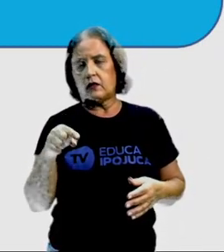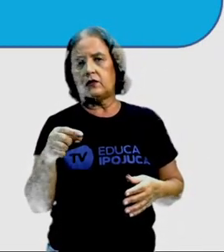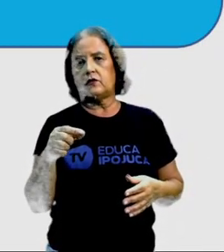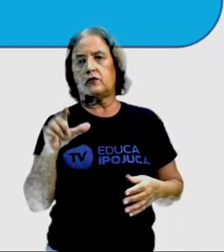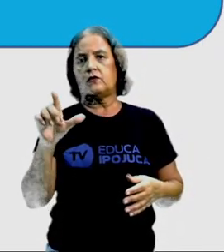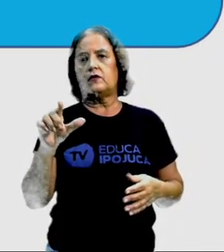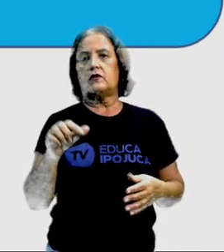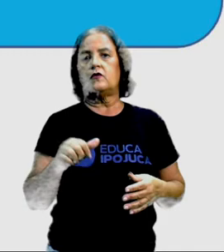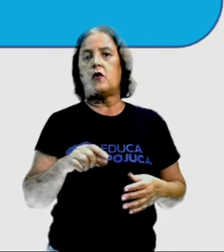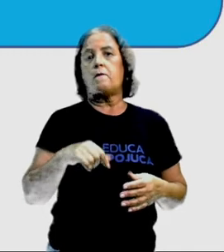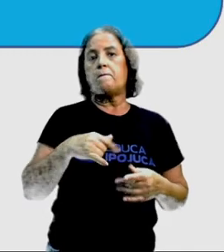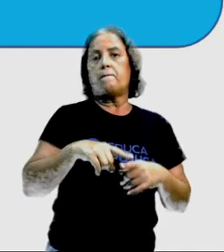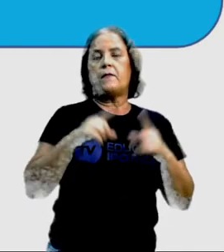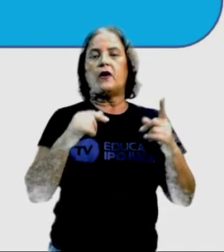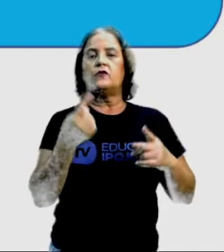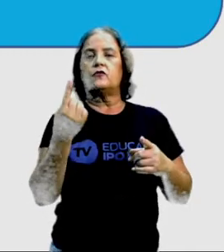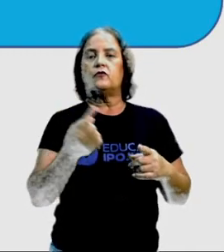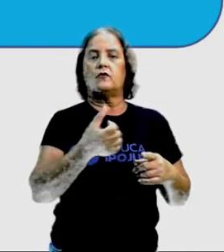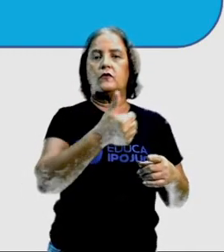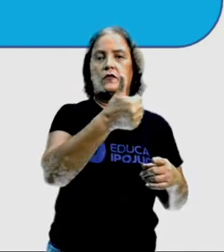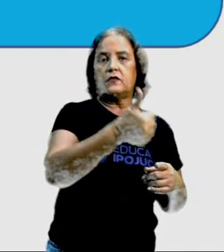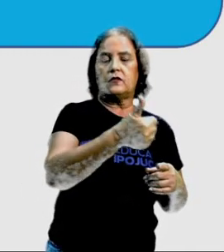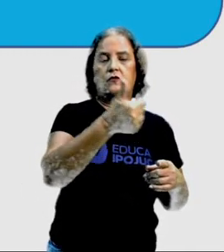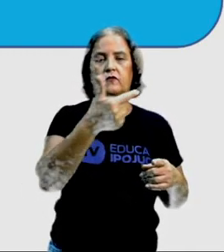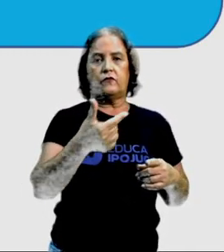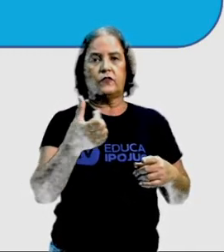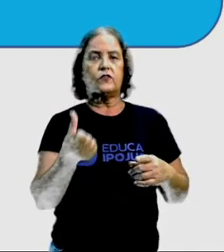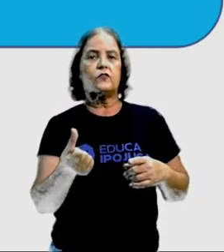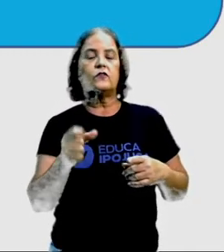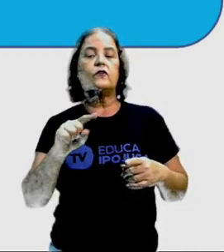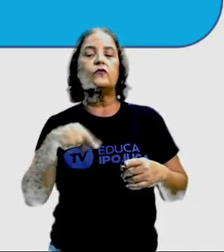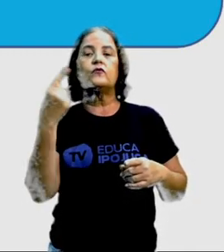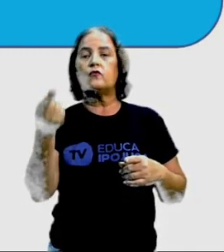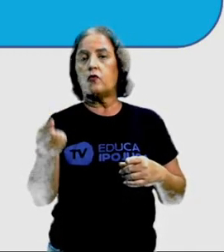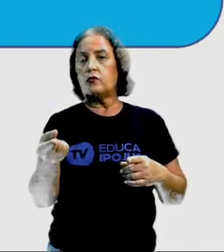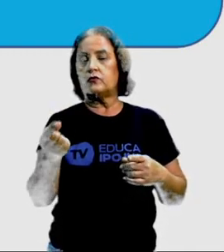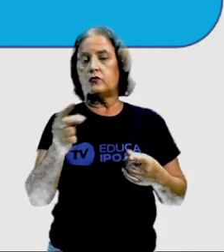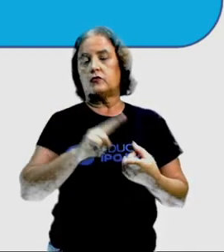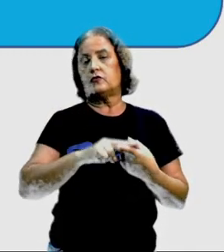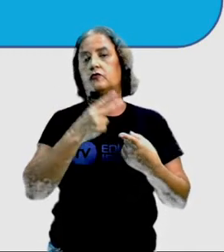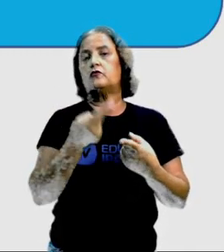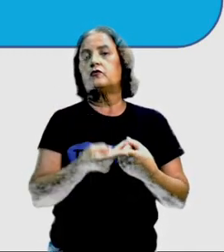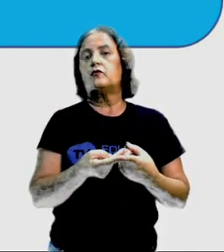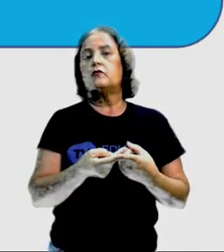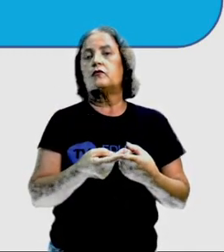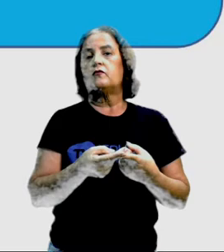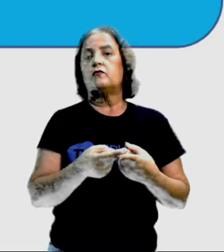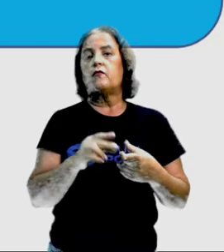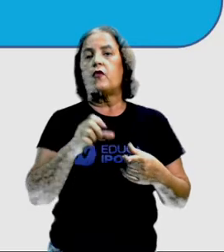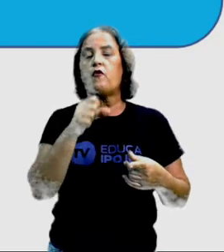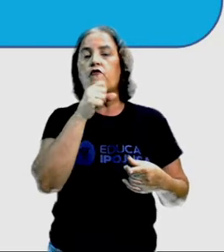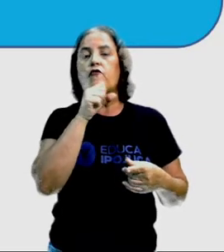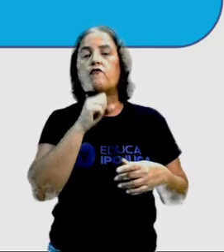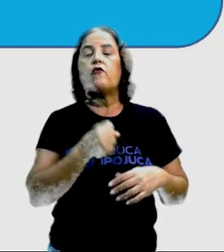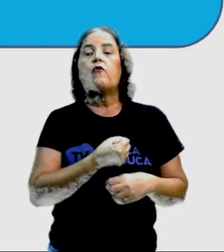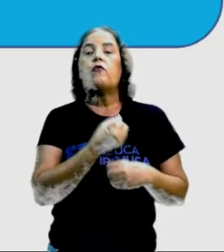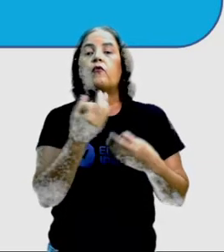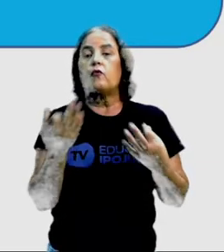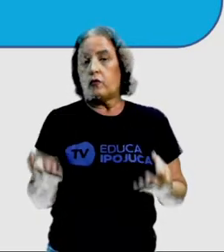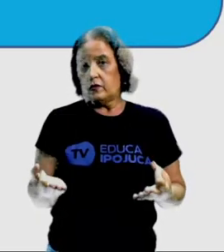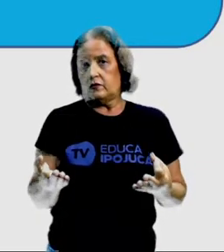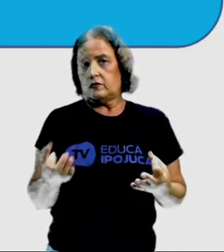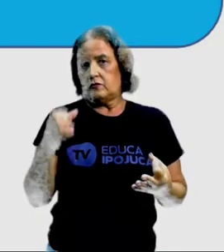se um tio tirou 126 litros e o outro tirou o dobro, quanto meu avô tirou de leite? Marque a resposta certa. Meu avô